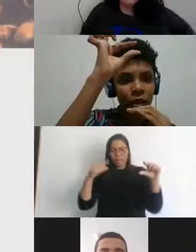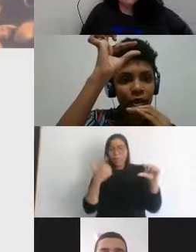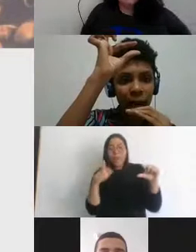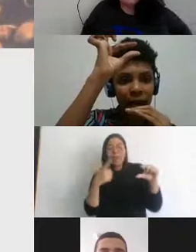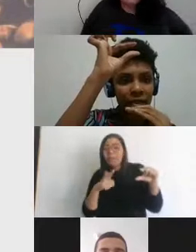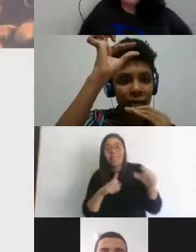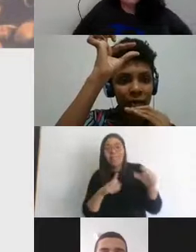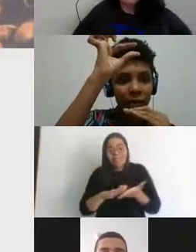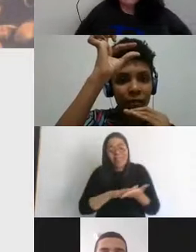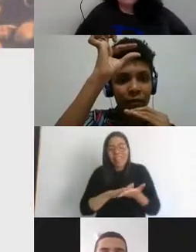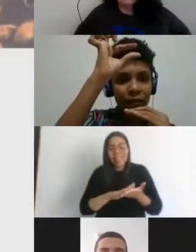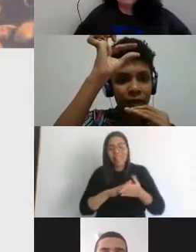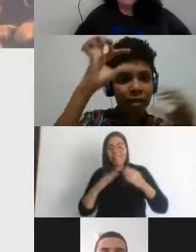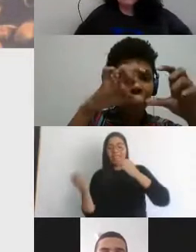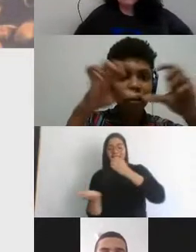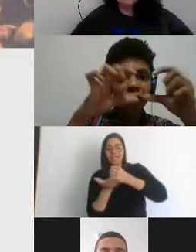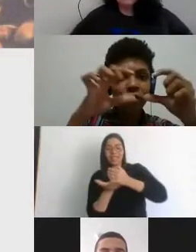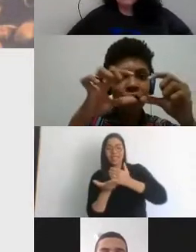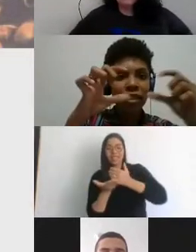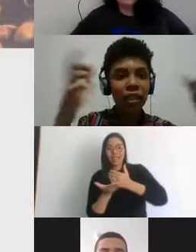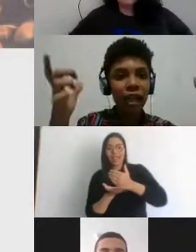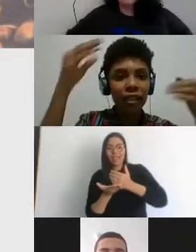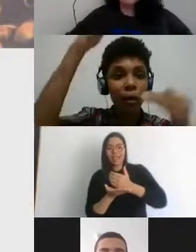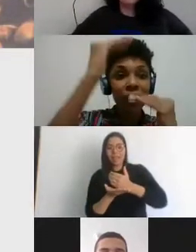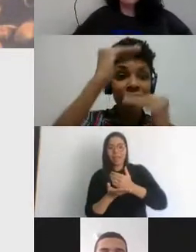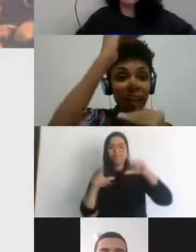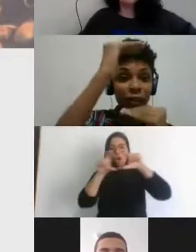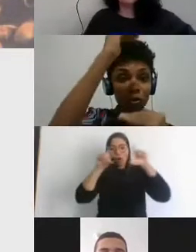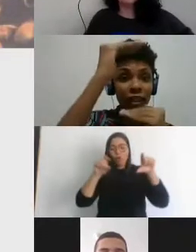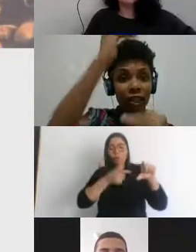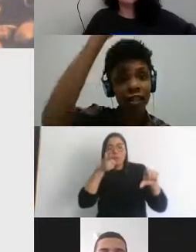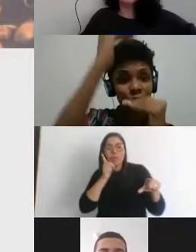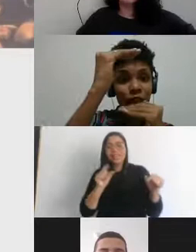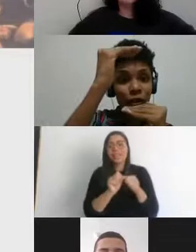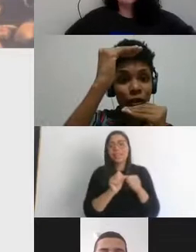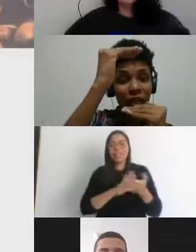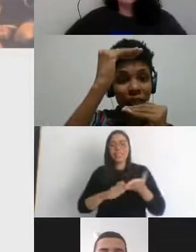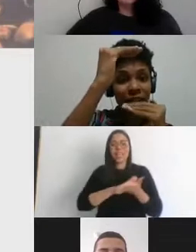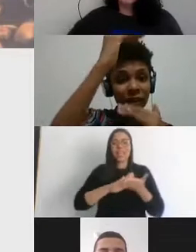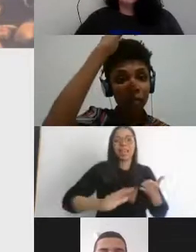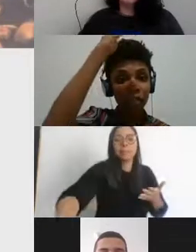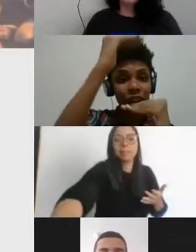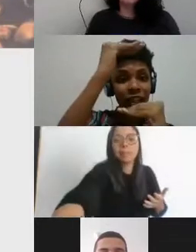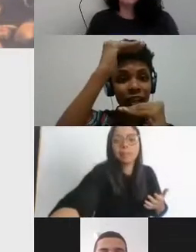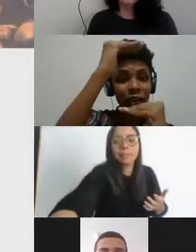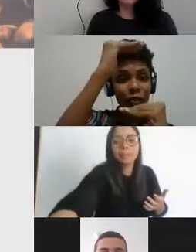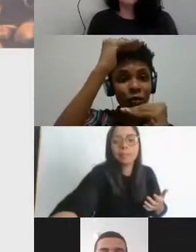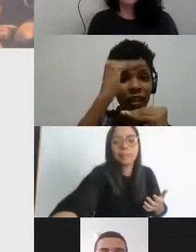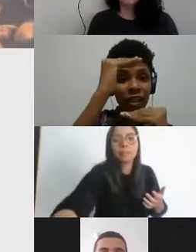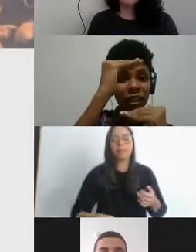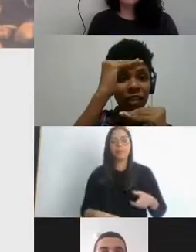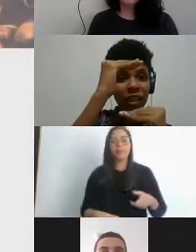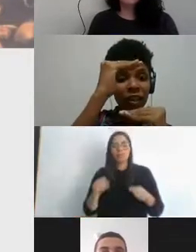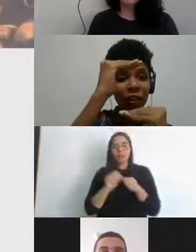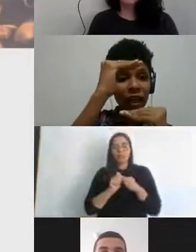e a base e também não vai conseguir fazer nada ele está mobilizado ele tá ali sofre da pressão de quem tá